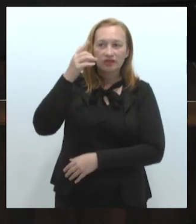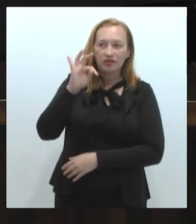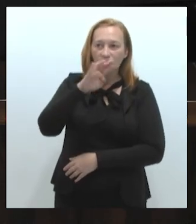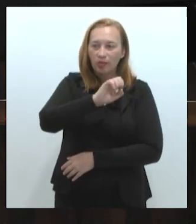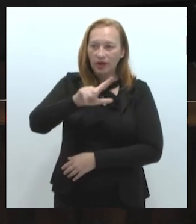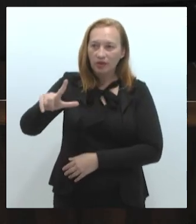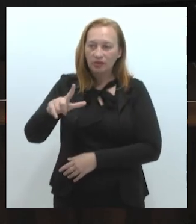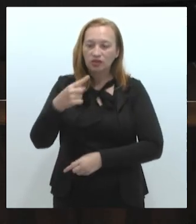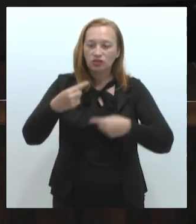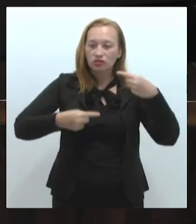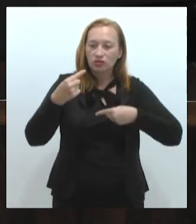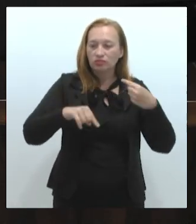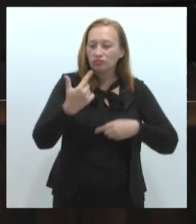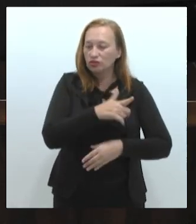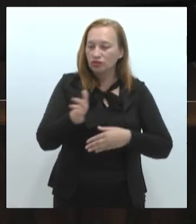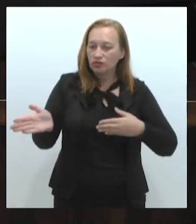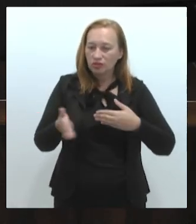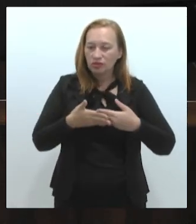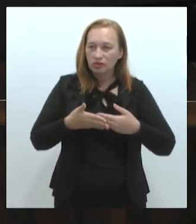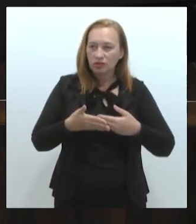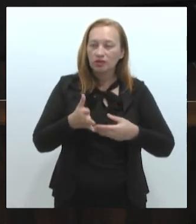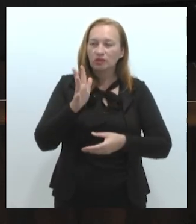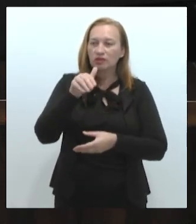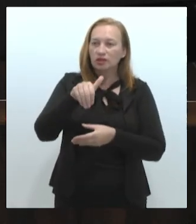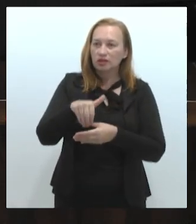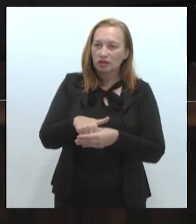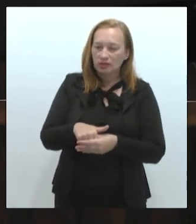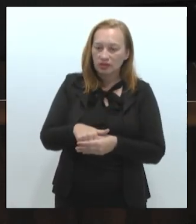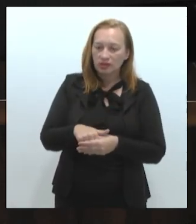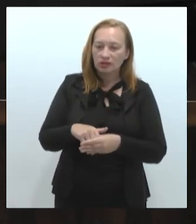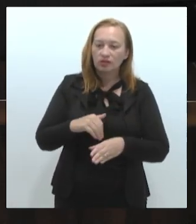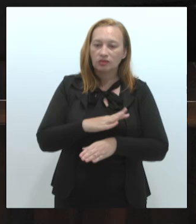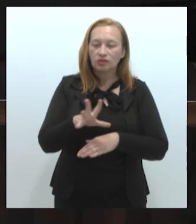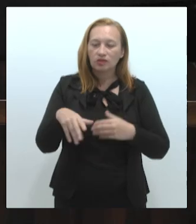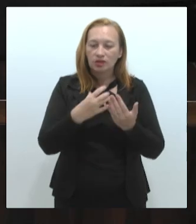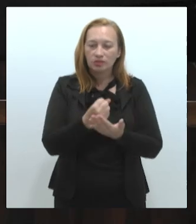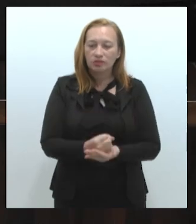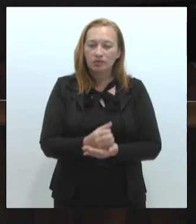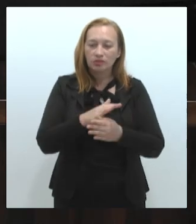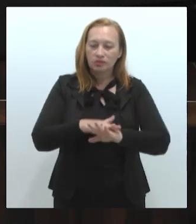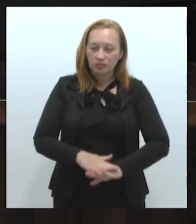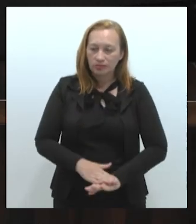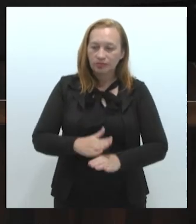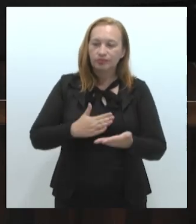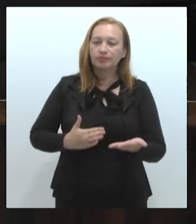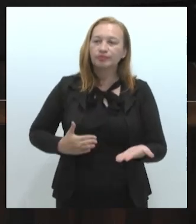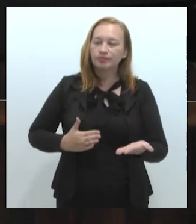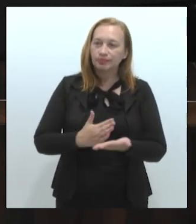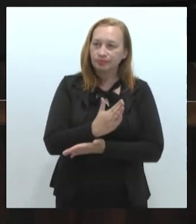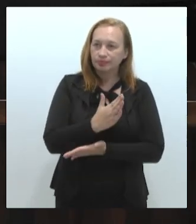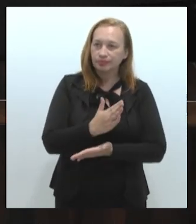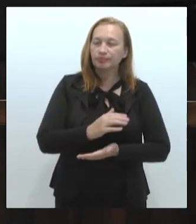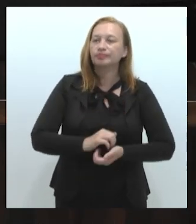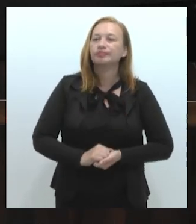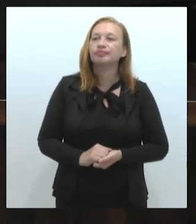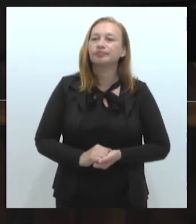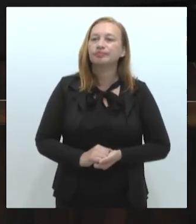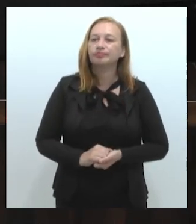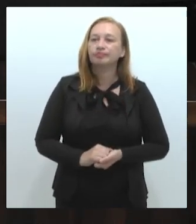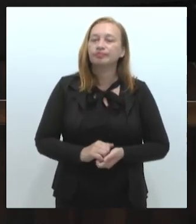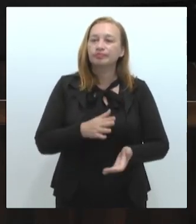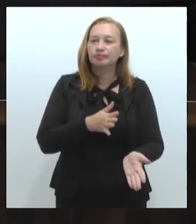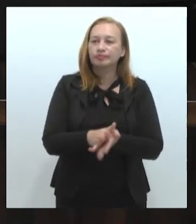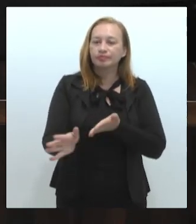Em discussão, não havendo quem queira discutir, encerrada a discussão. Em votação, os senhores que aprovam, permaneçam como estão. Aprovado, vai